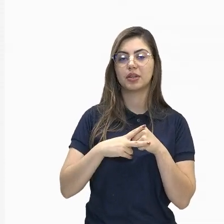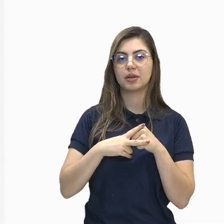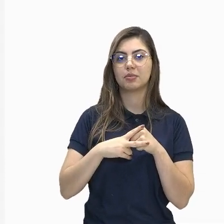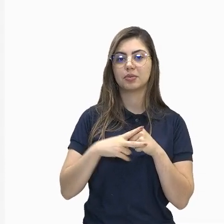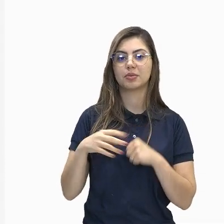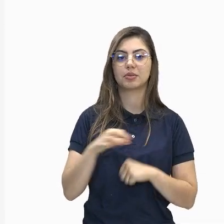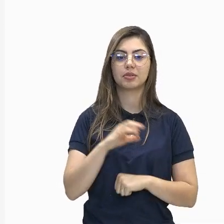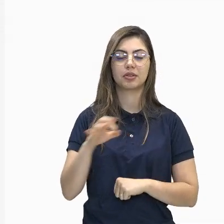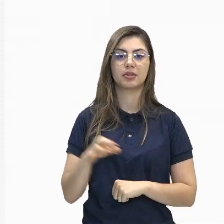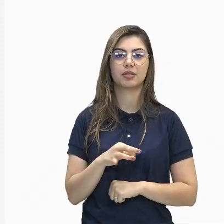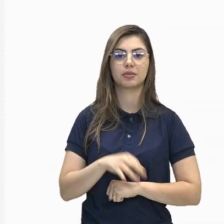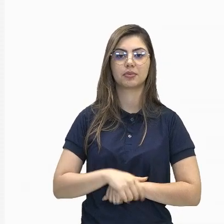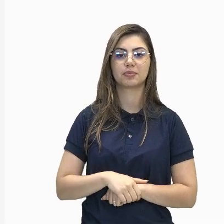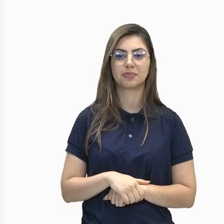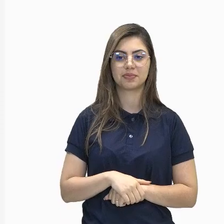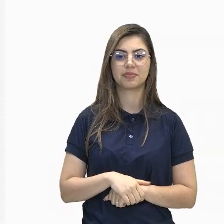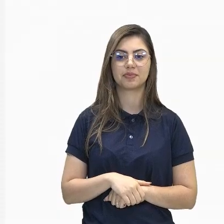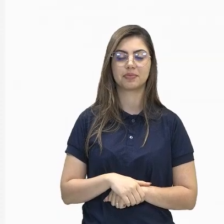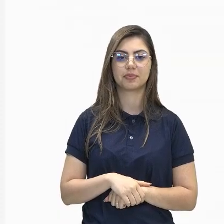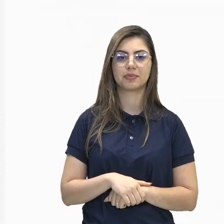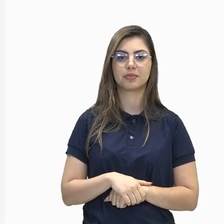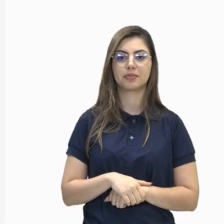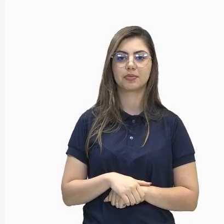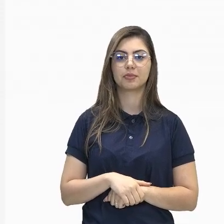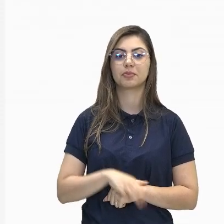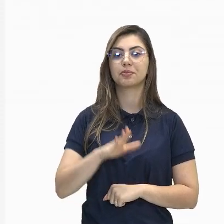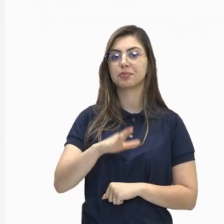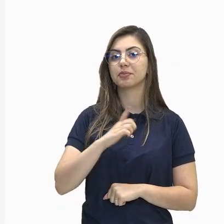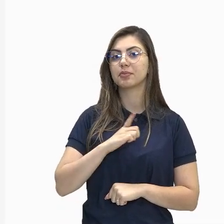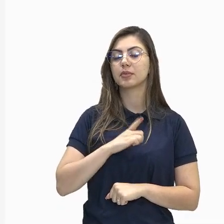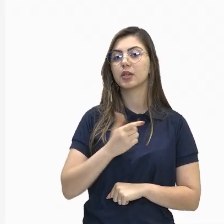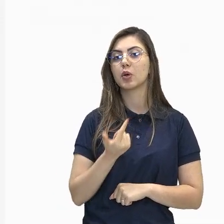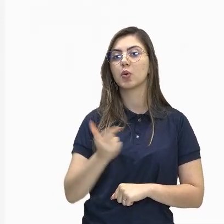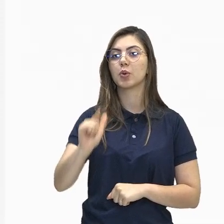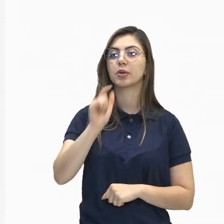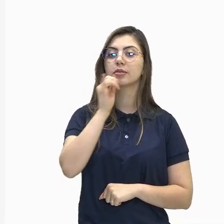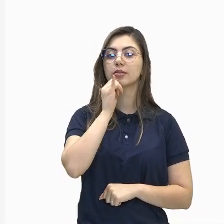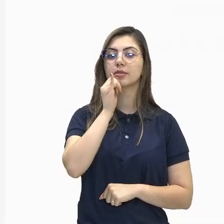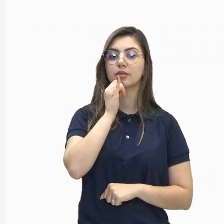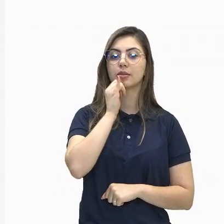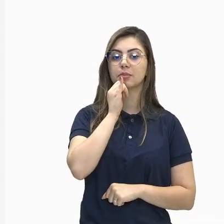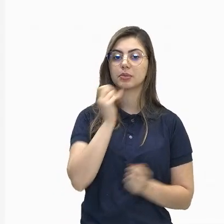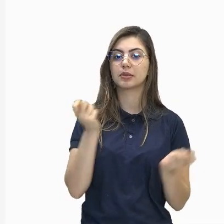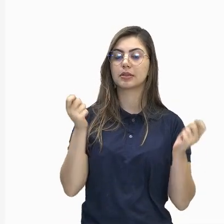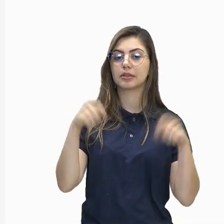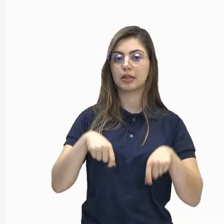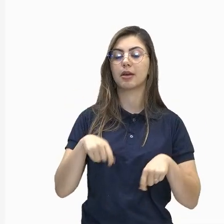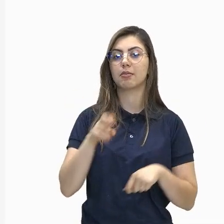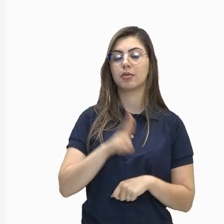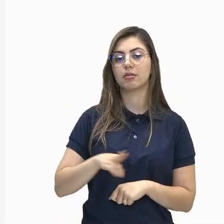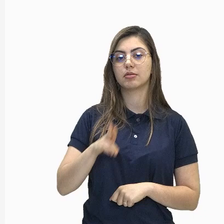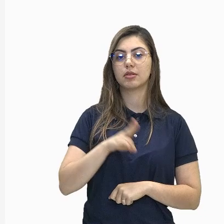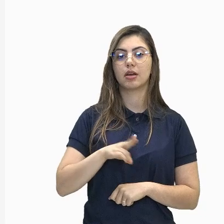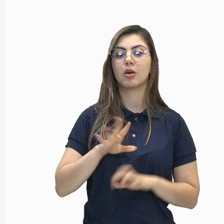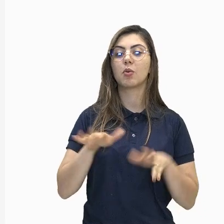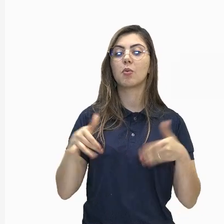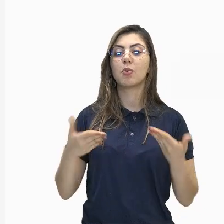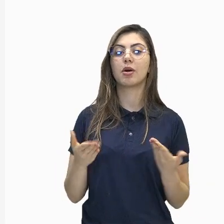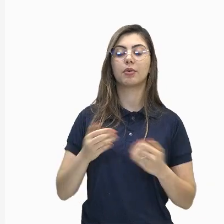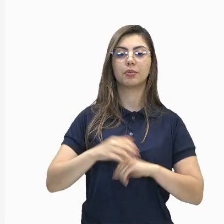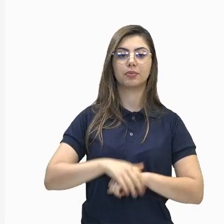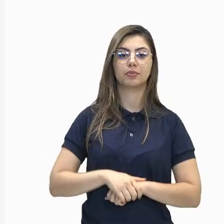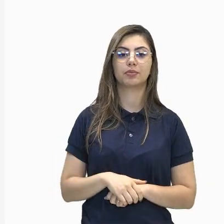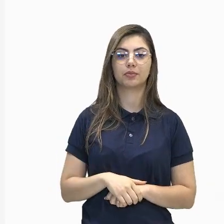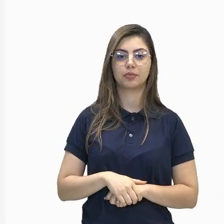verbo comprar. Ok? Outro exemplo também que nós podemos utilizar, além do objeto